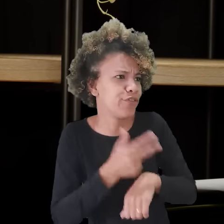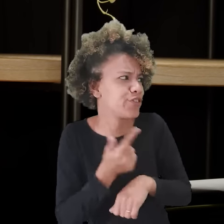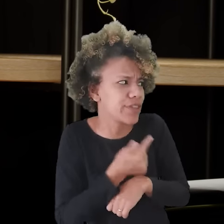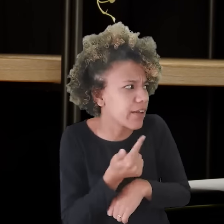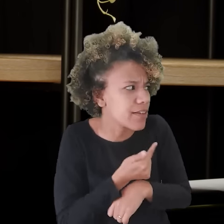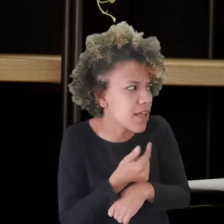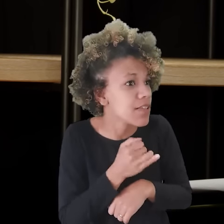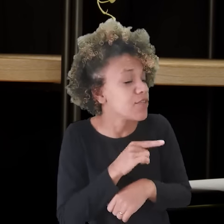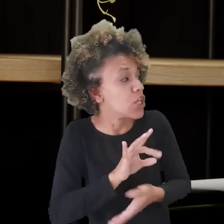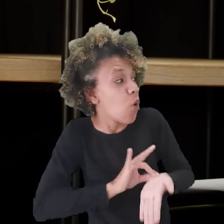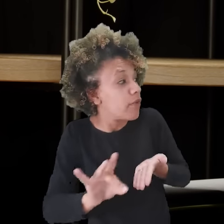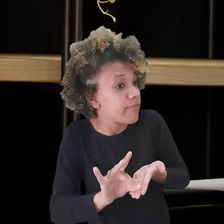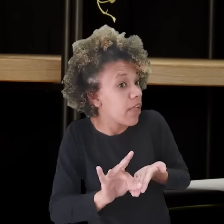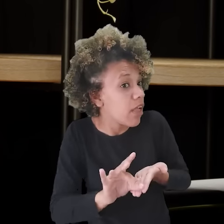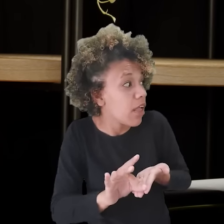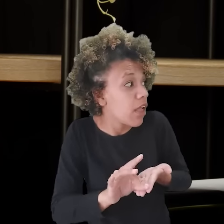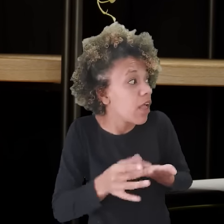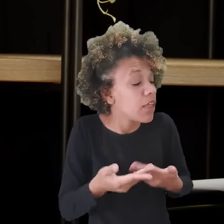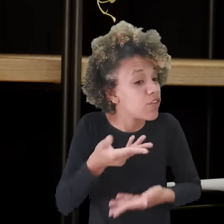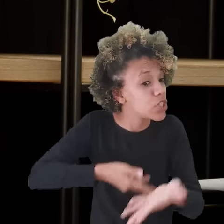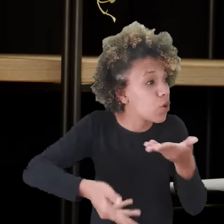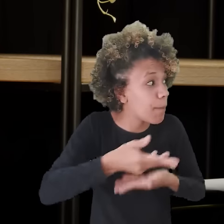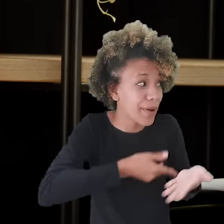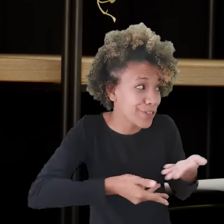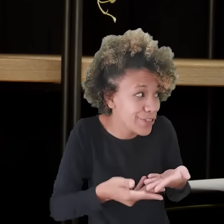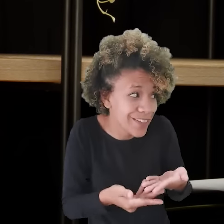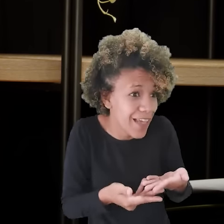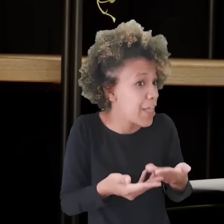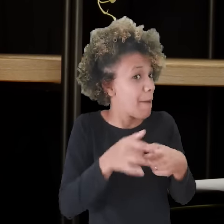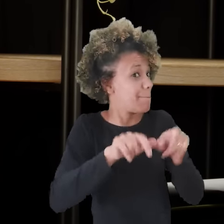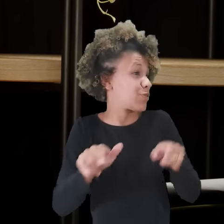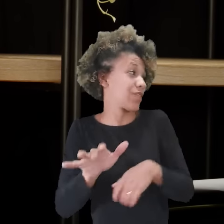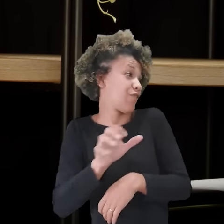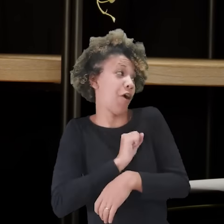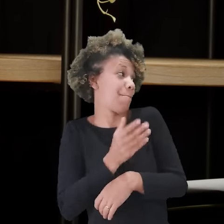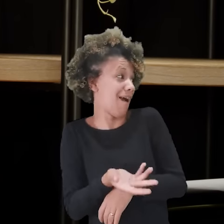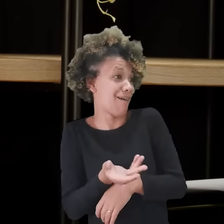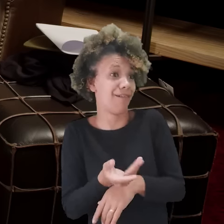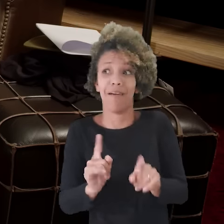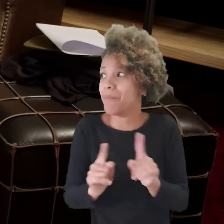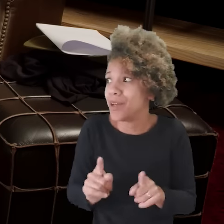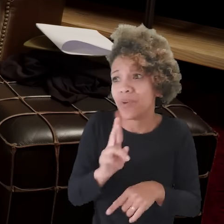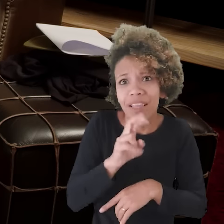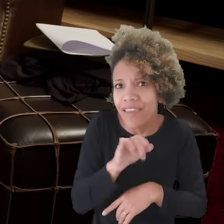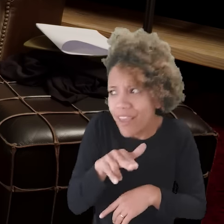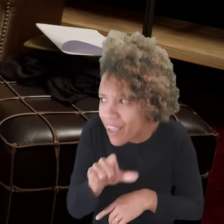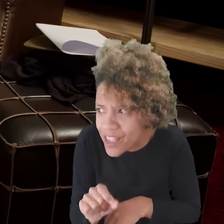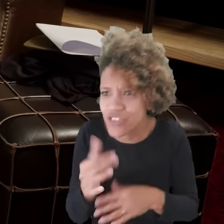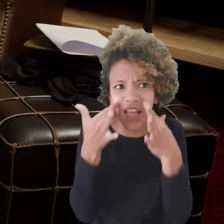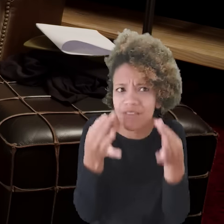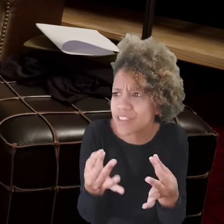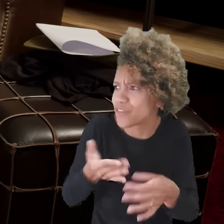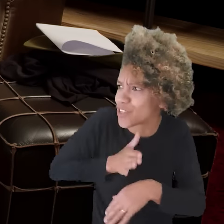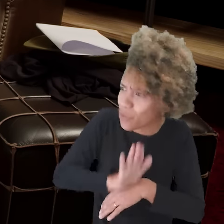o vídeo ser engraçado se você odeia tanto algo e você compartilha e você vai chegar esse alguém tem pessoas que vão adorar você tá fazendo um react